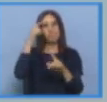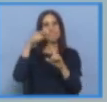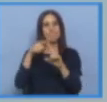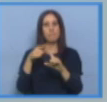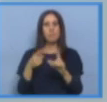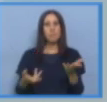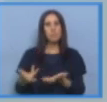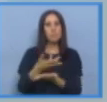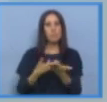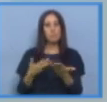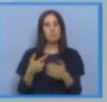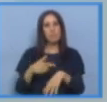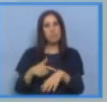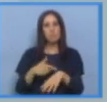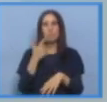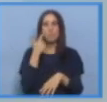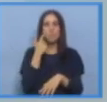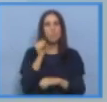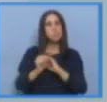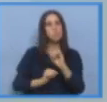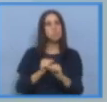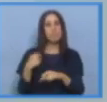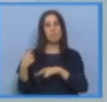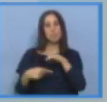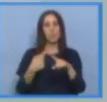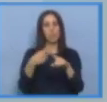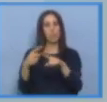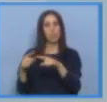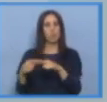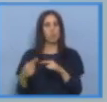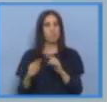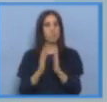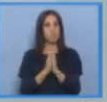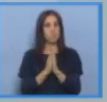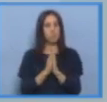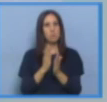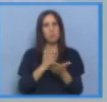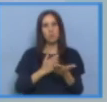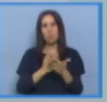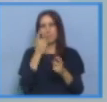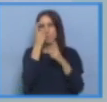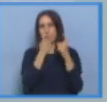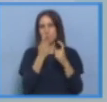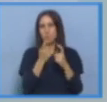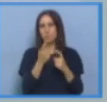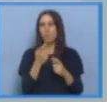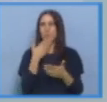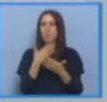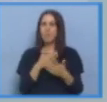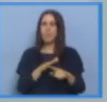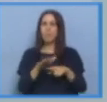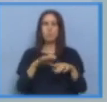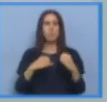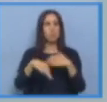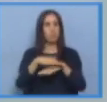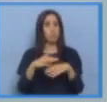criar espaços e tempos de conhecimento de várias tradições religiosas e escolas de pensamento com repercussões nas